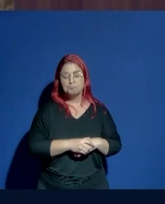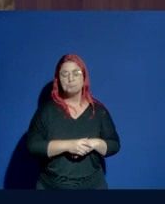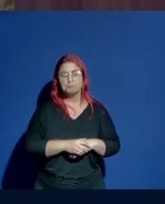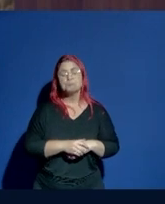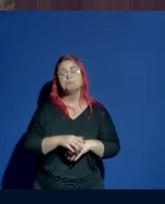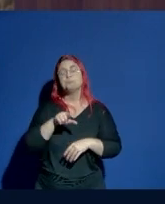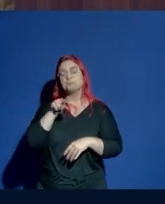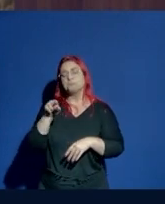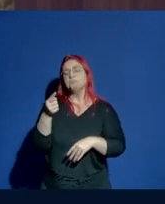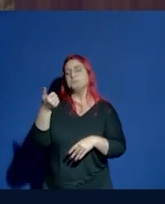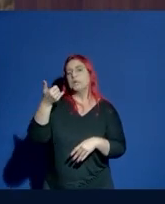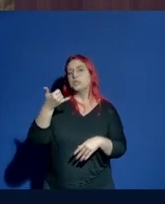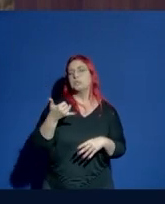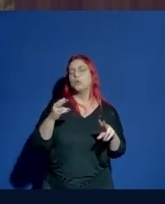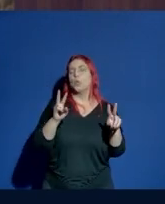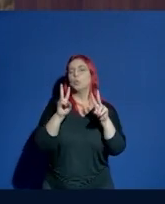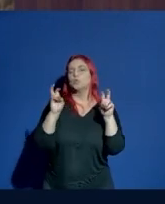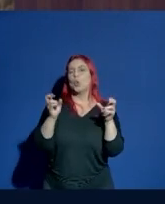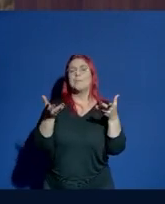das interações e,